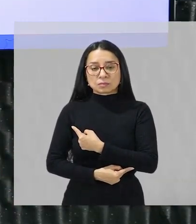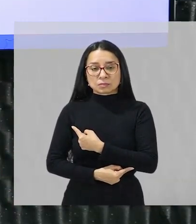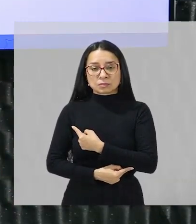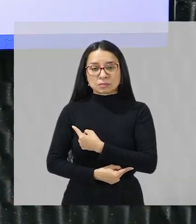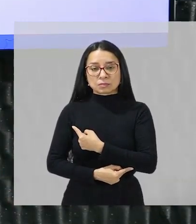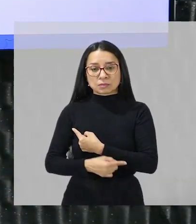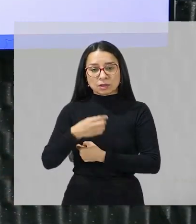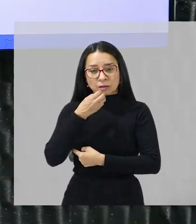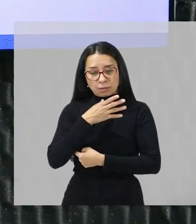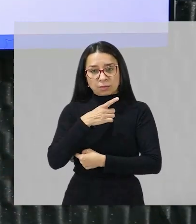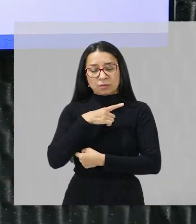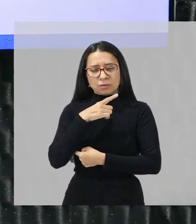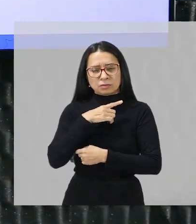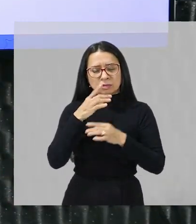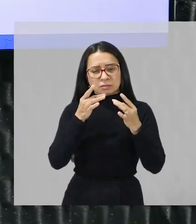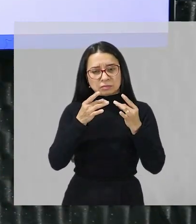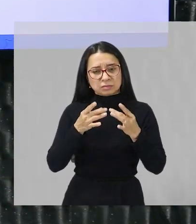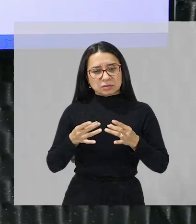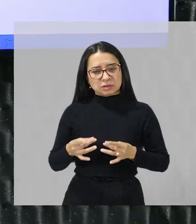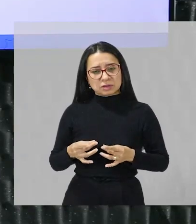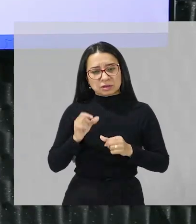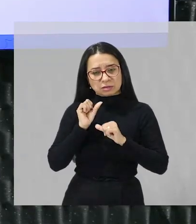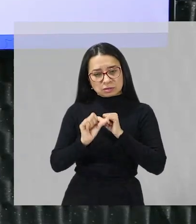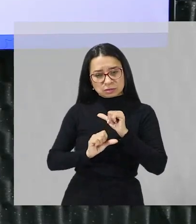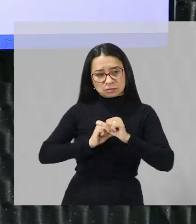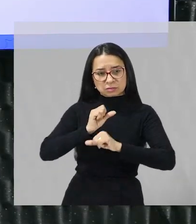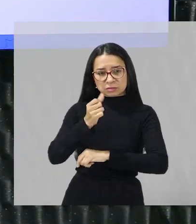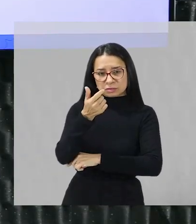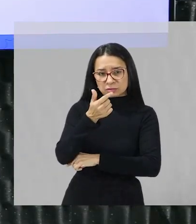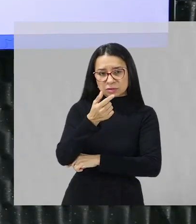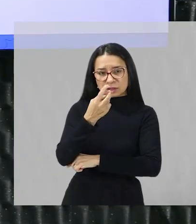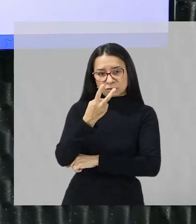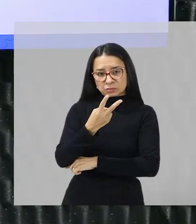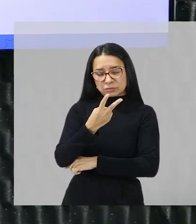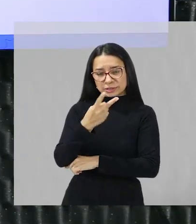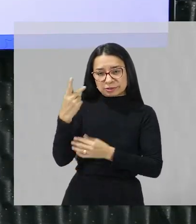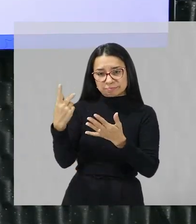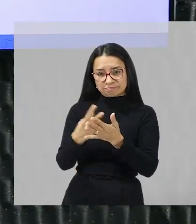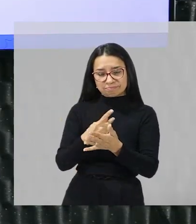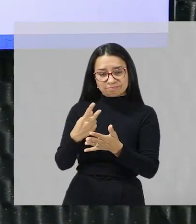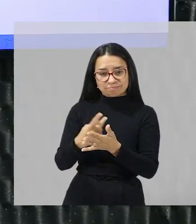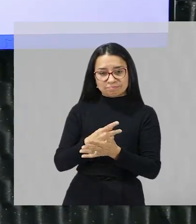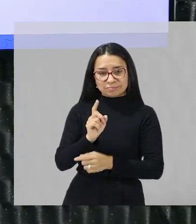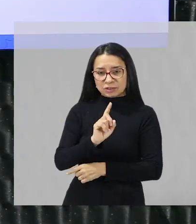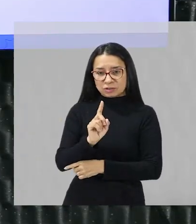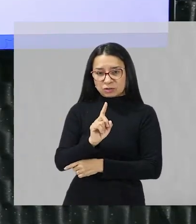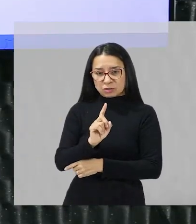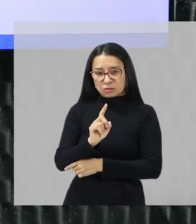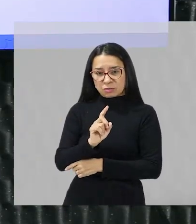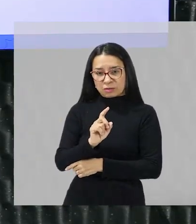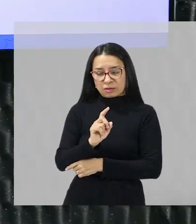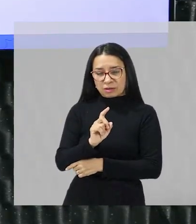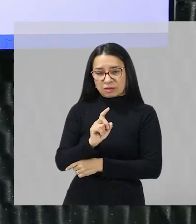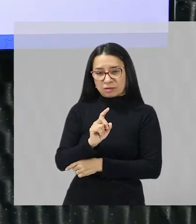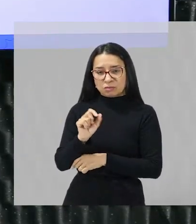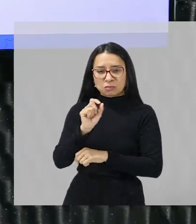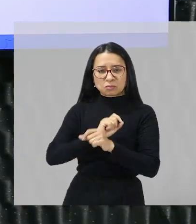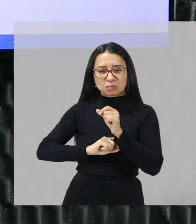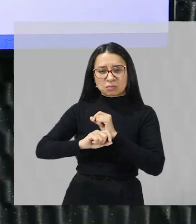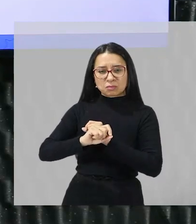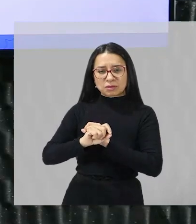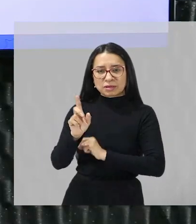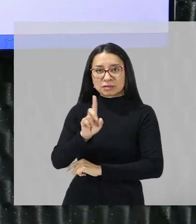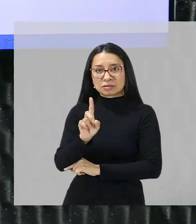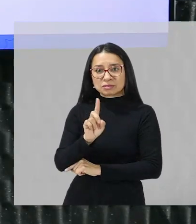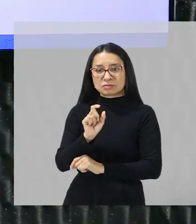isso. Os homens não têm nenhum tipo de contratempo profissional, o que não é verdade. Não é pelo fato de ser homem que